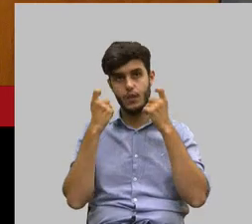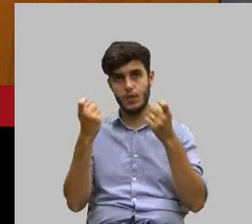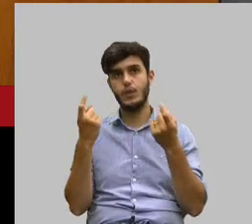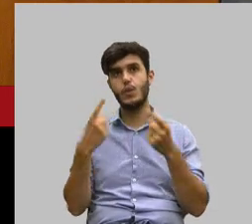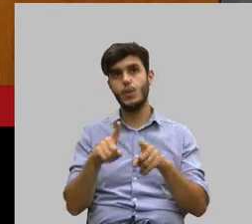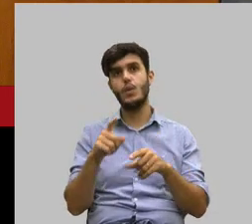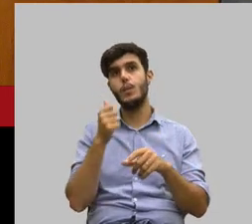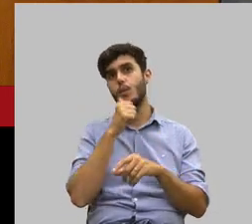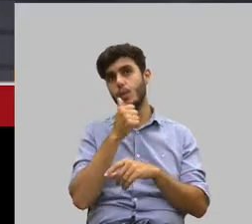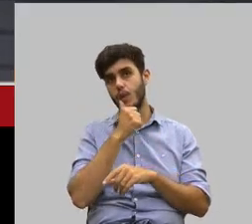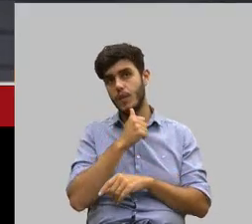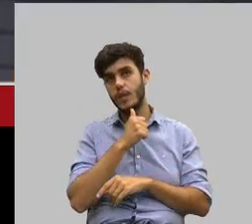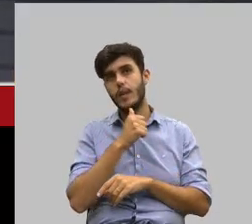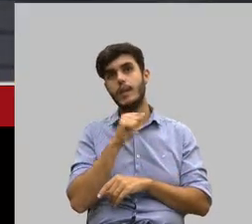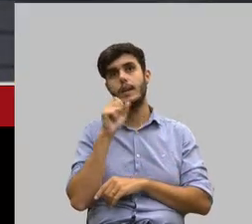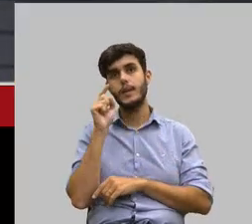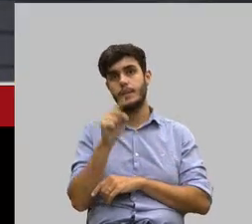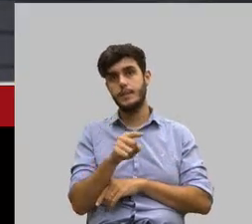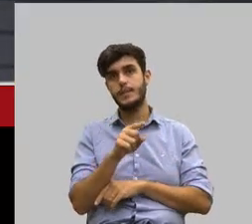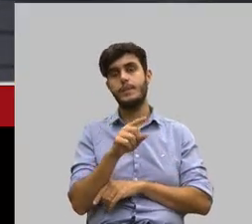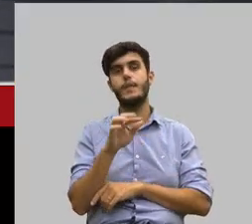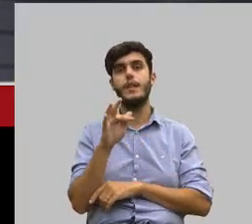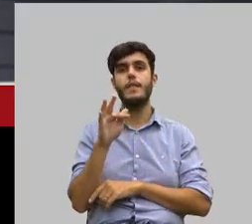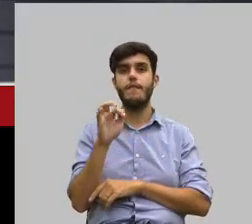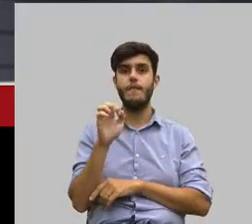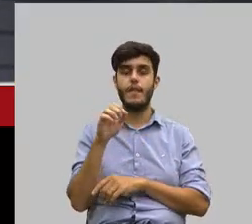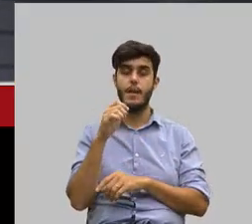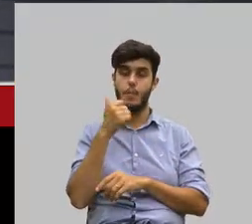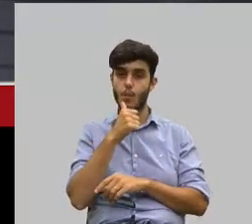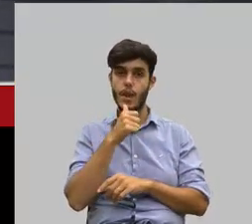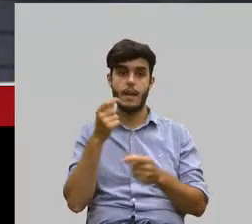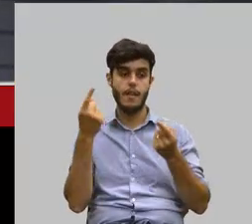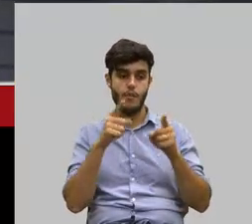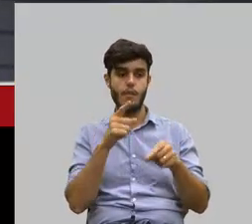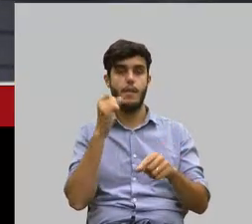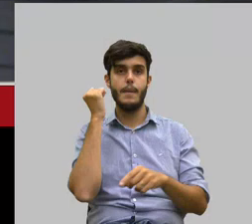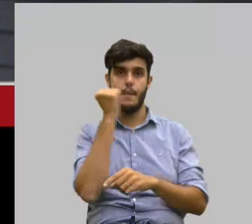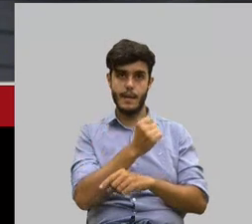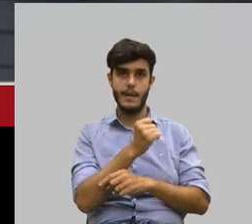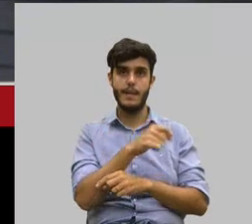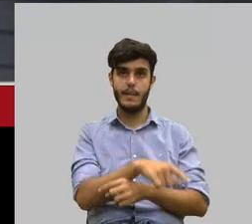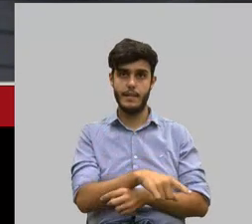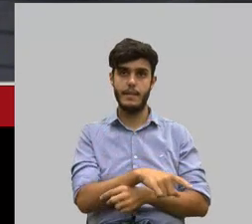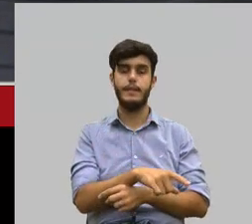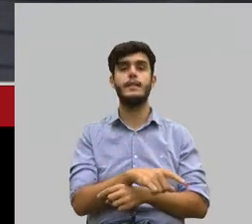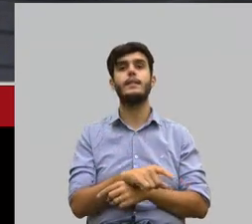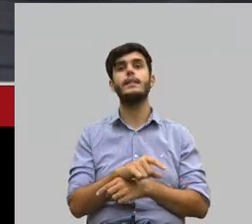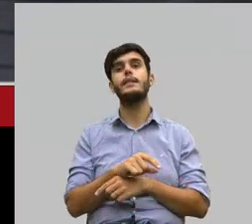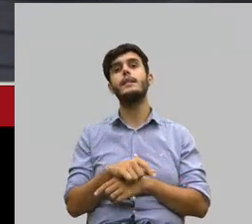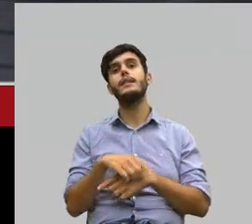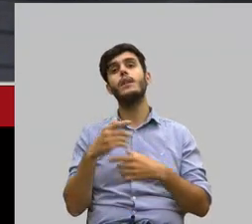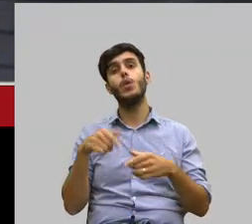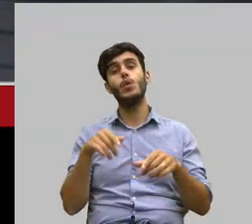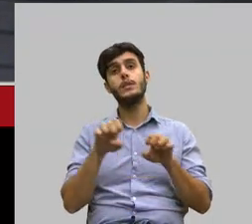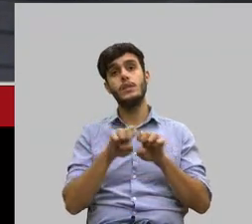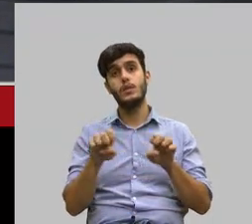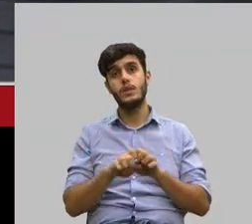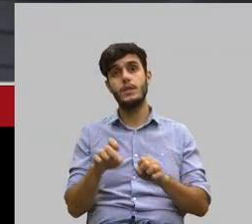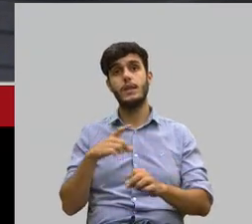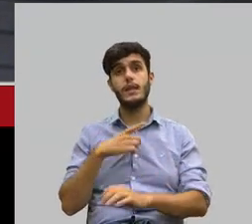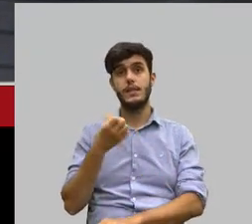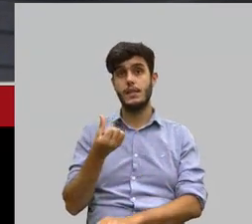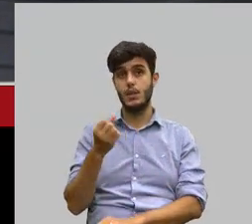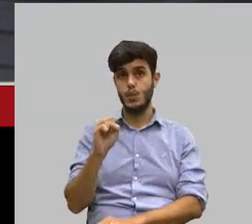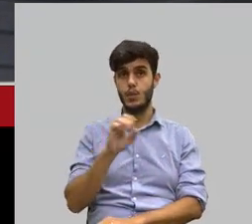especificamente é quanto ao feminicídio Então a gente tem a estrutura da Polícia Civil hoje 68